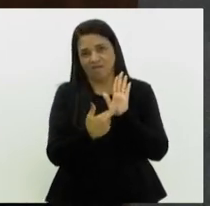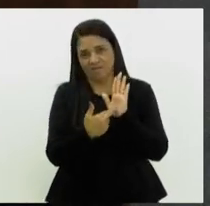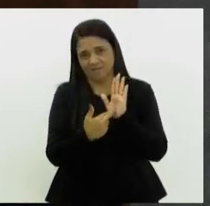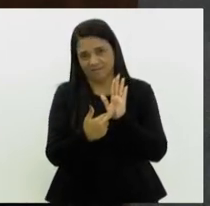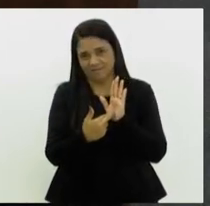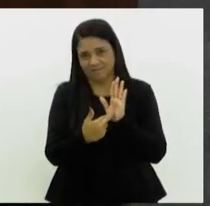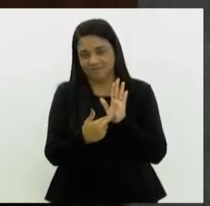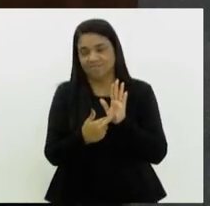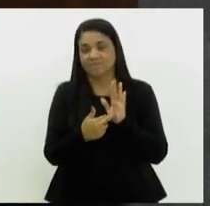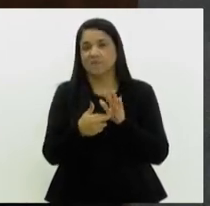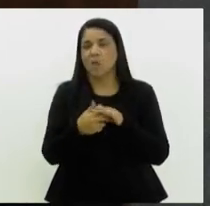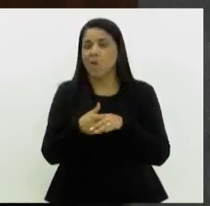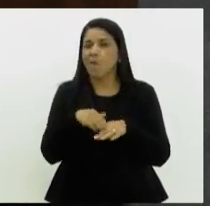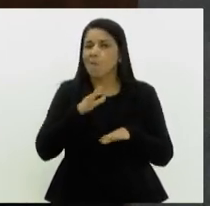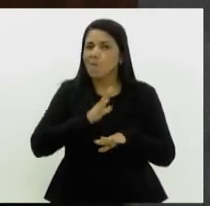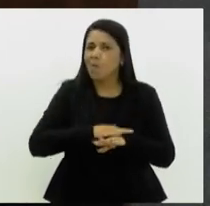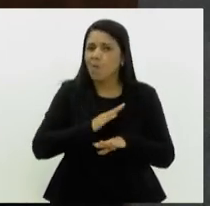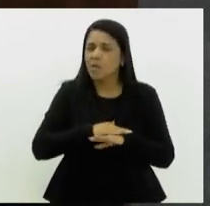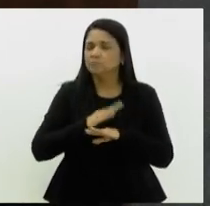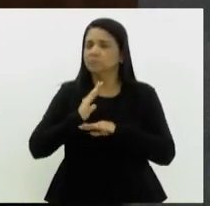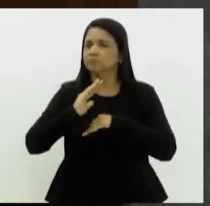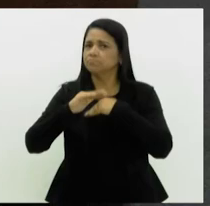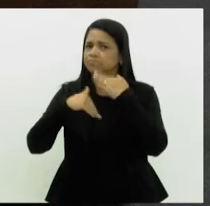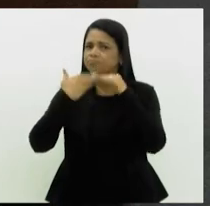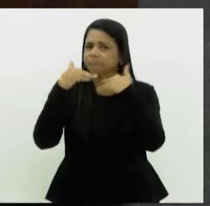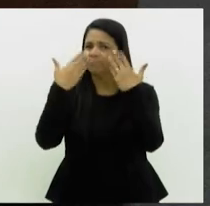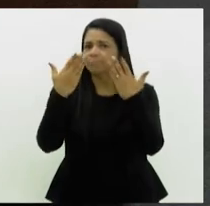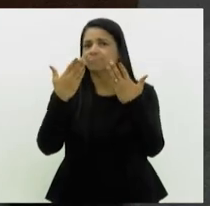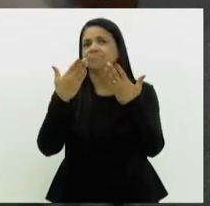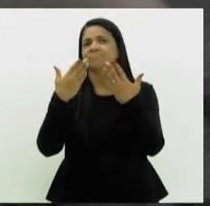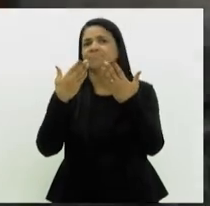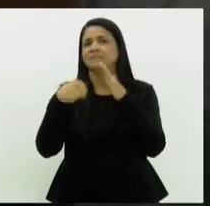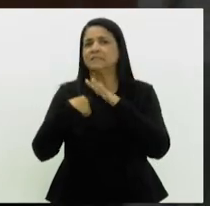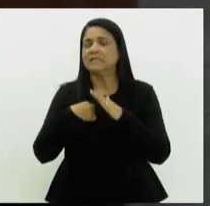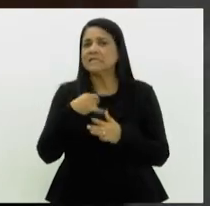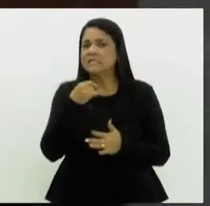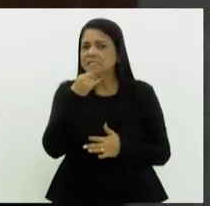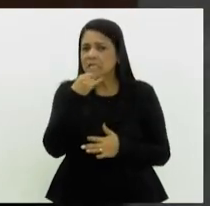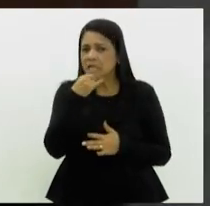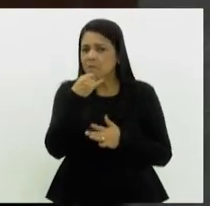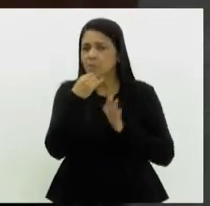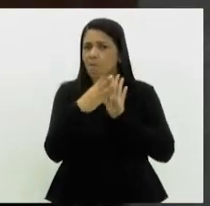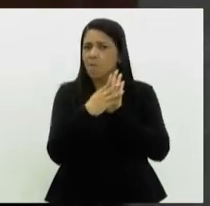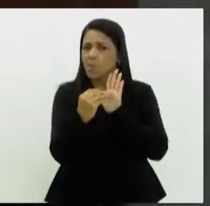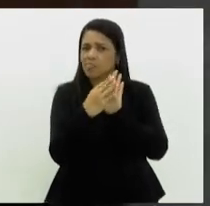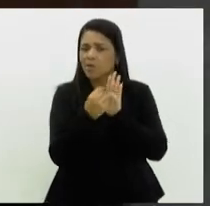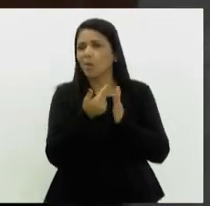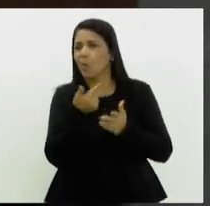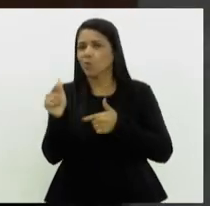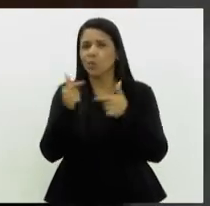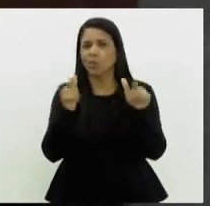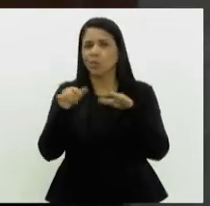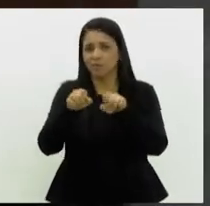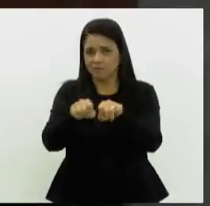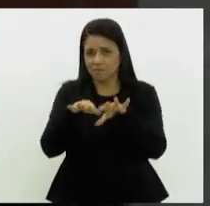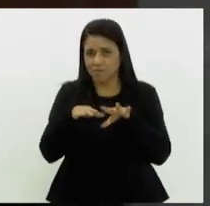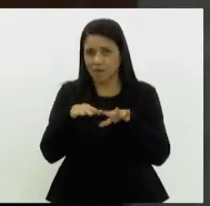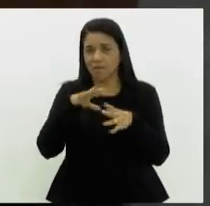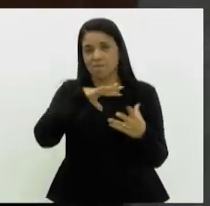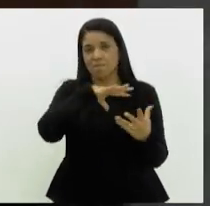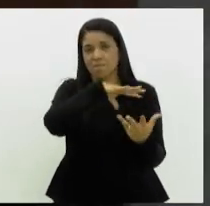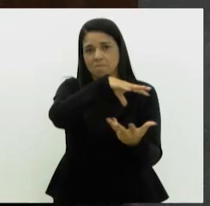da gente crescer, é o momento da gente evoluir, inclusive dar exemplo para outras assembleias do Brasil.